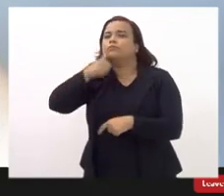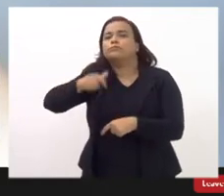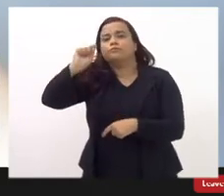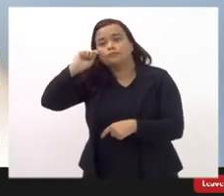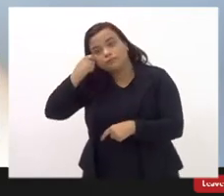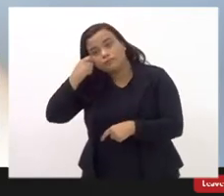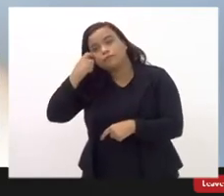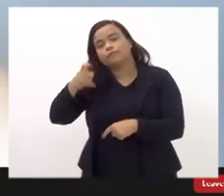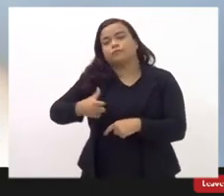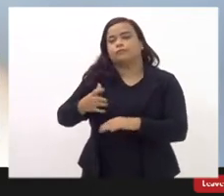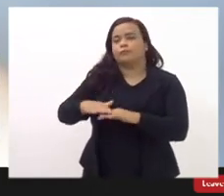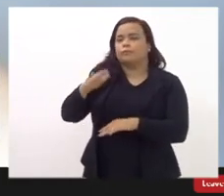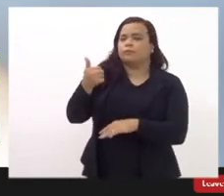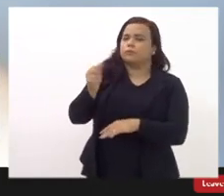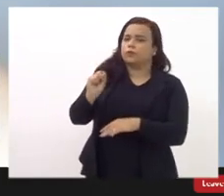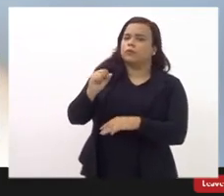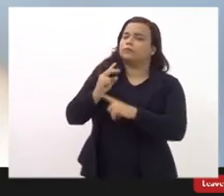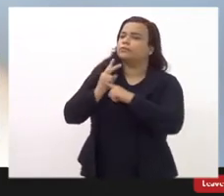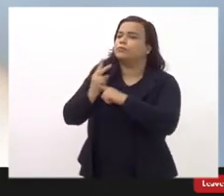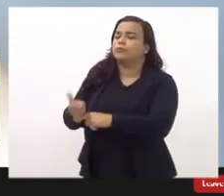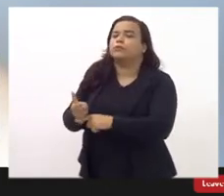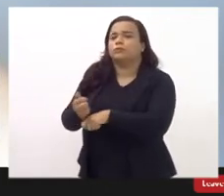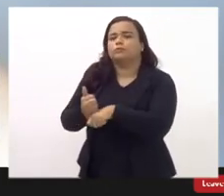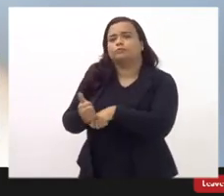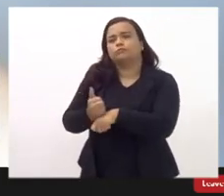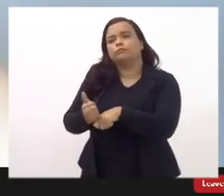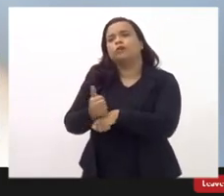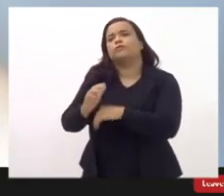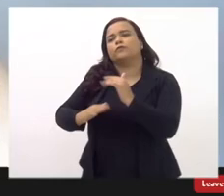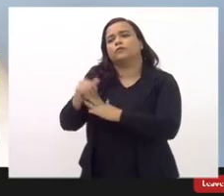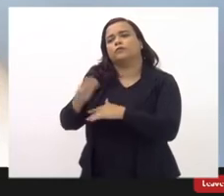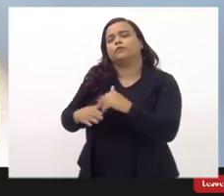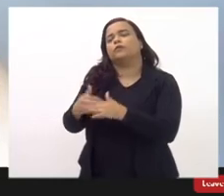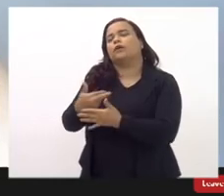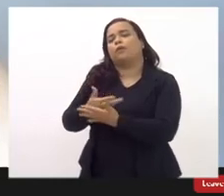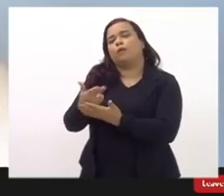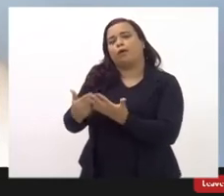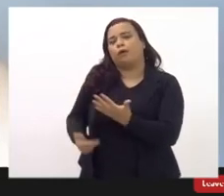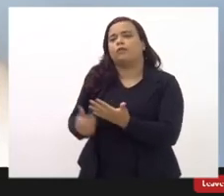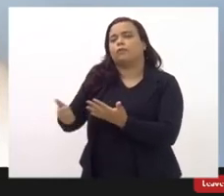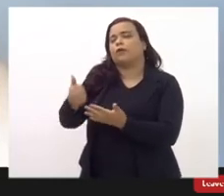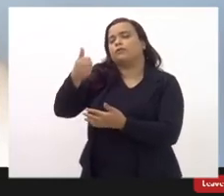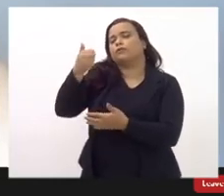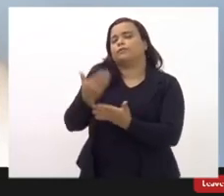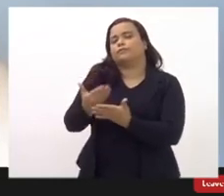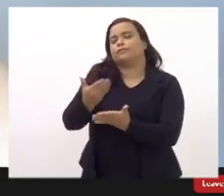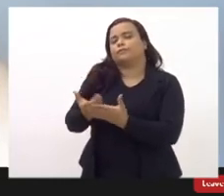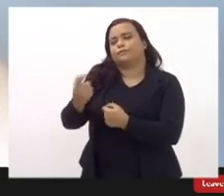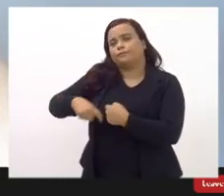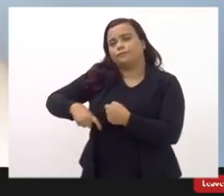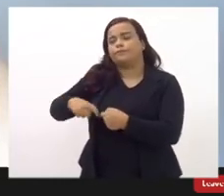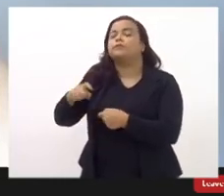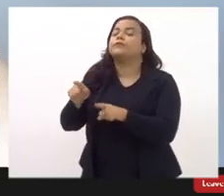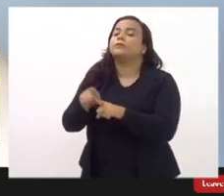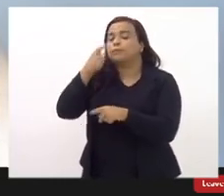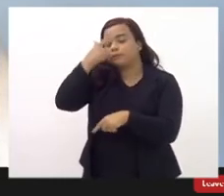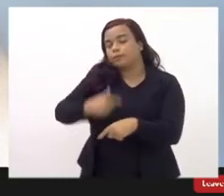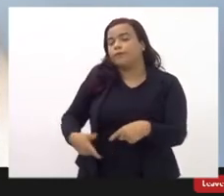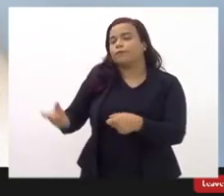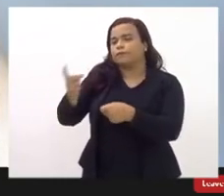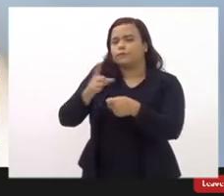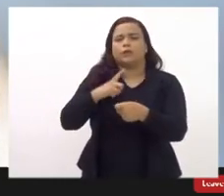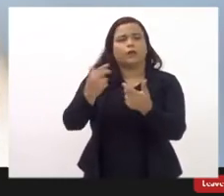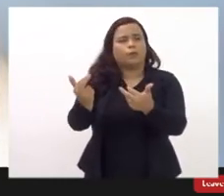são maiores de 18 anos que buscam qualificação e retomada dos estudos. Esse perfil se repete em muitos outros campos,